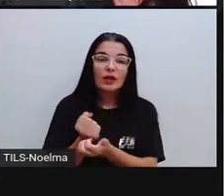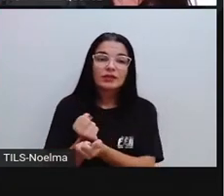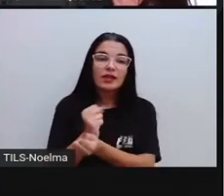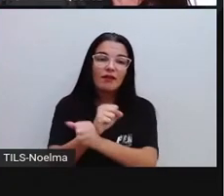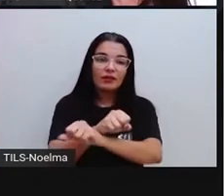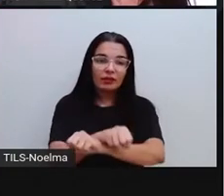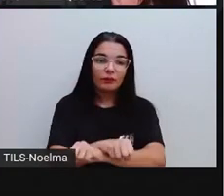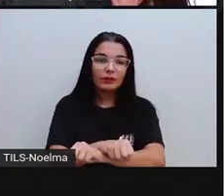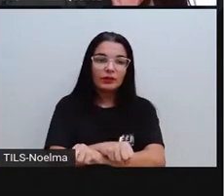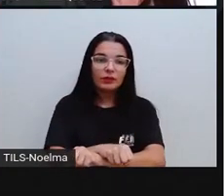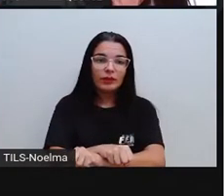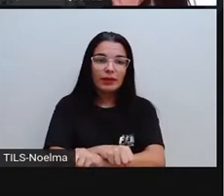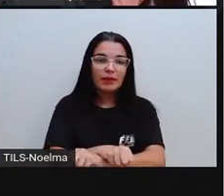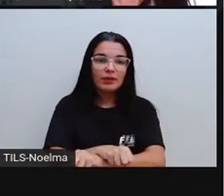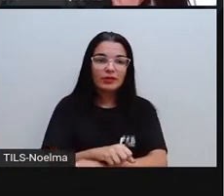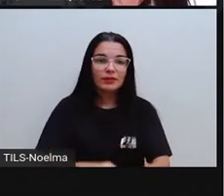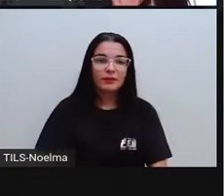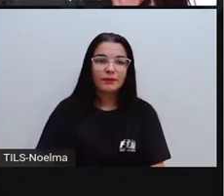né?